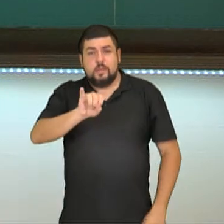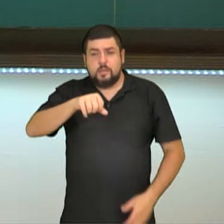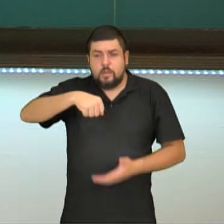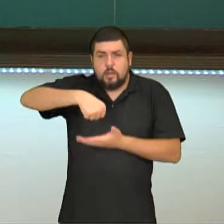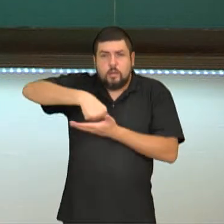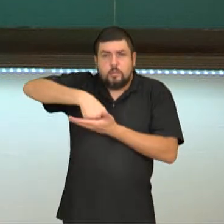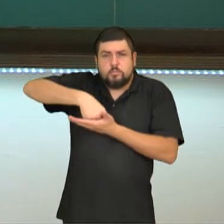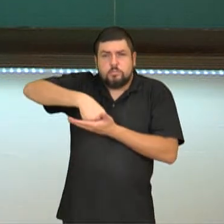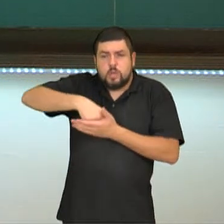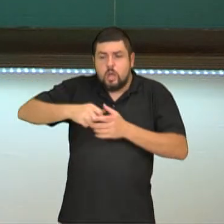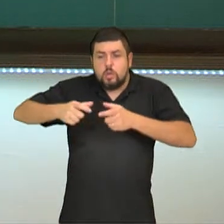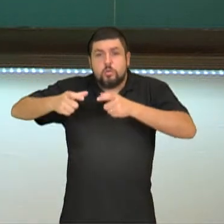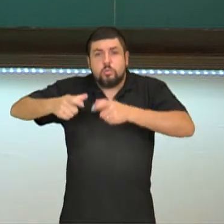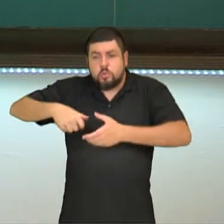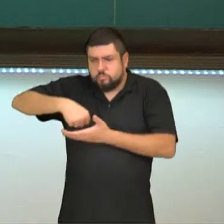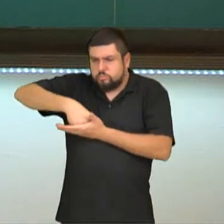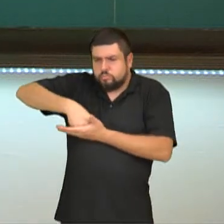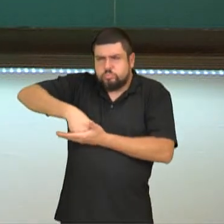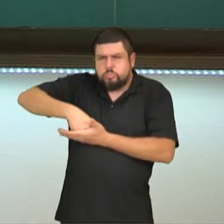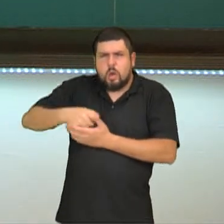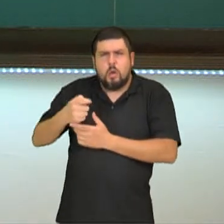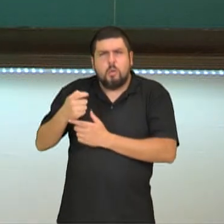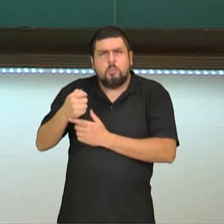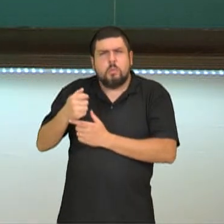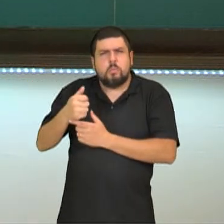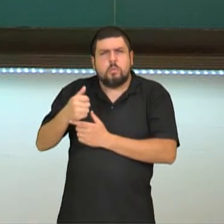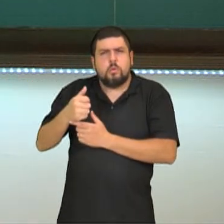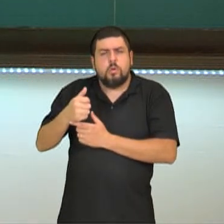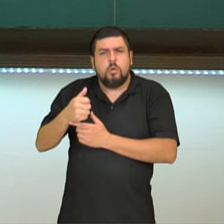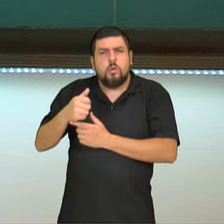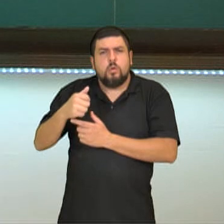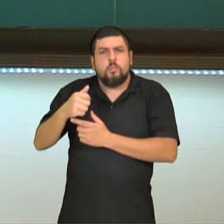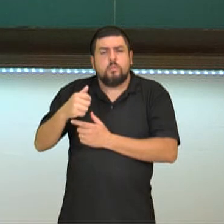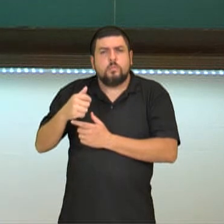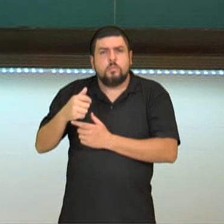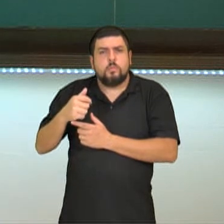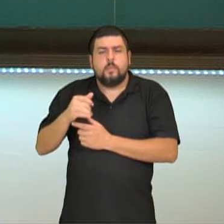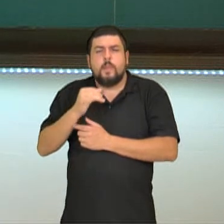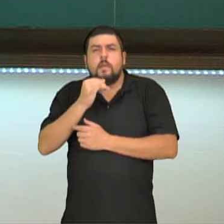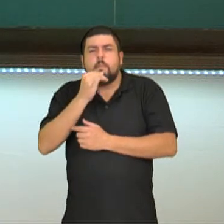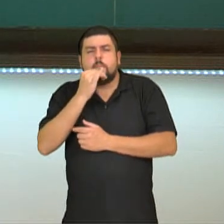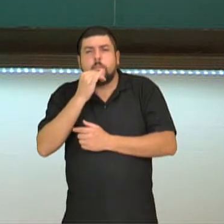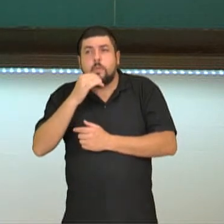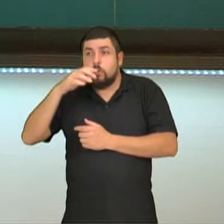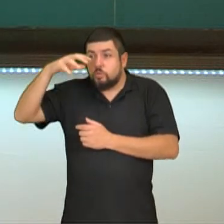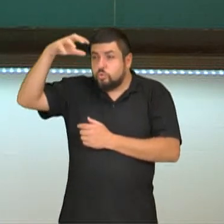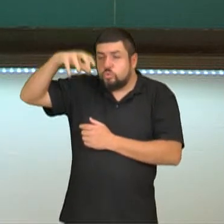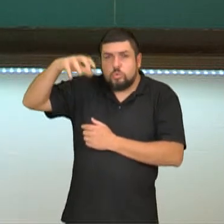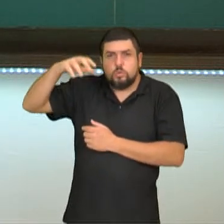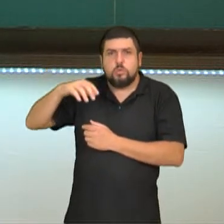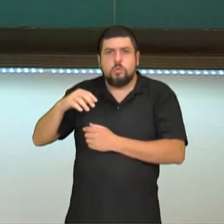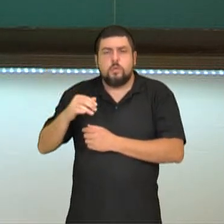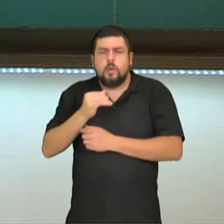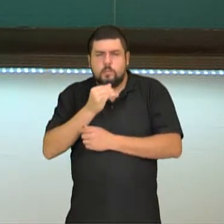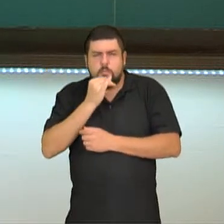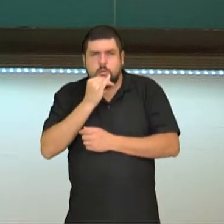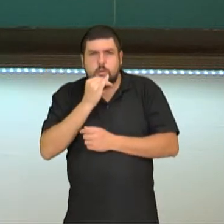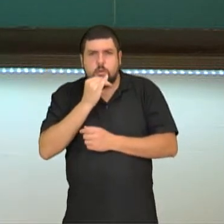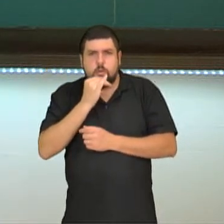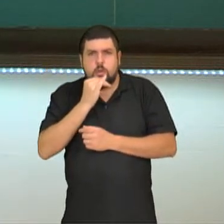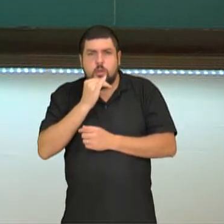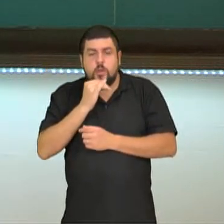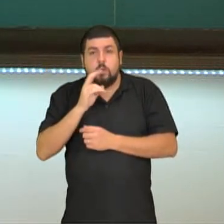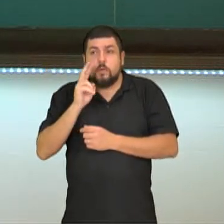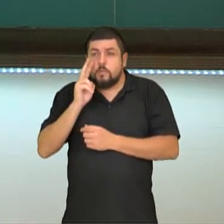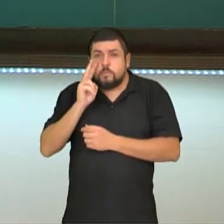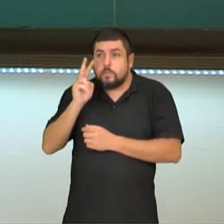vez que você vê uma letra Bzinho, B de baixa, né? Lá no mapa do atmosférico, lá que a garota do tempo apresenta